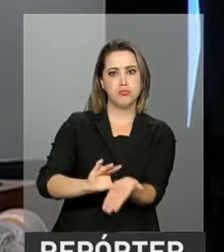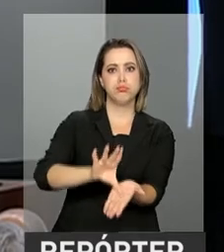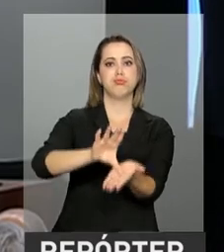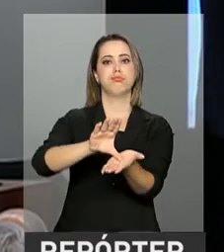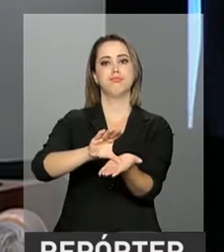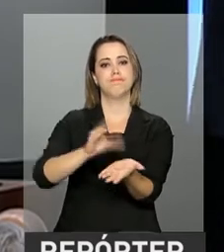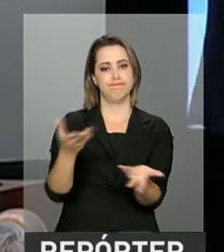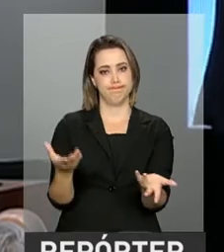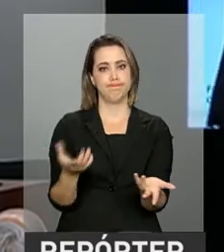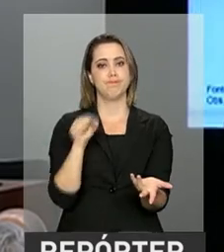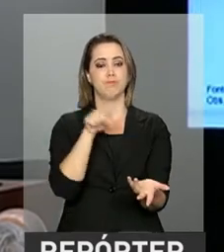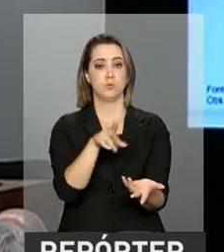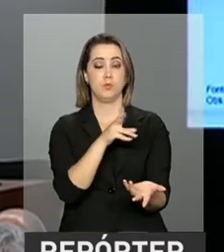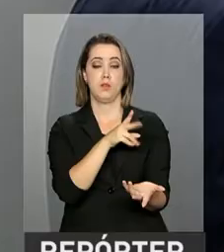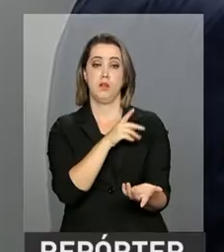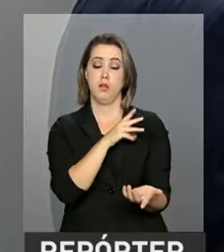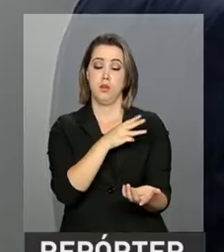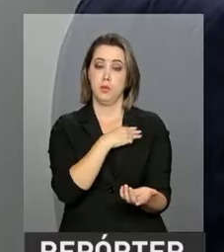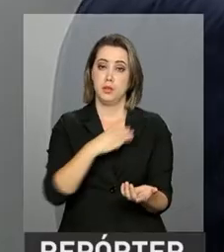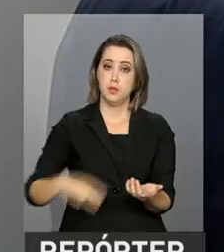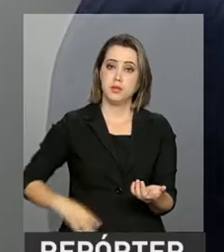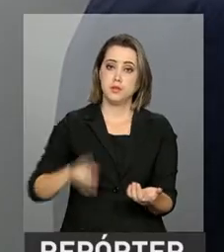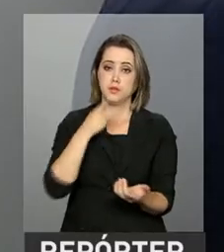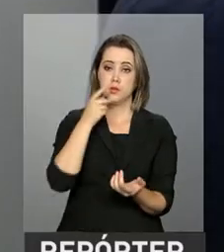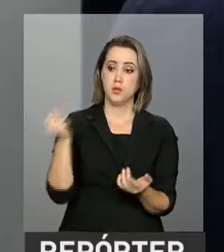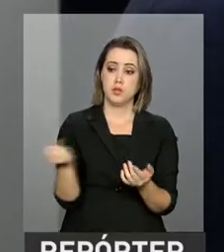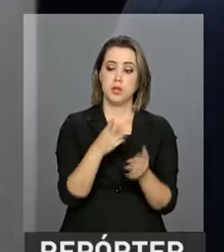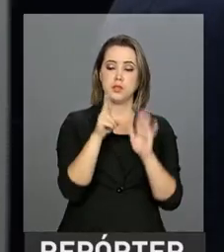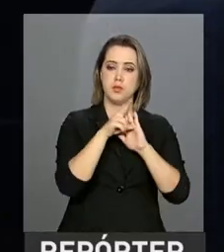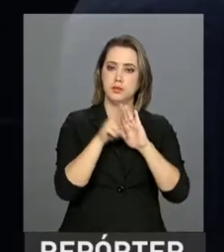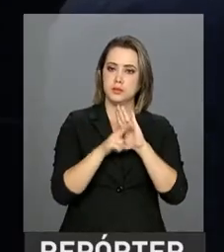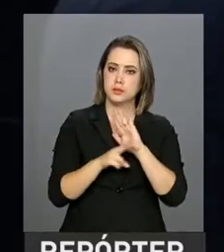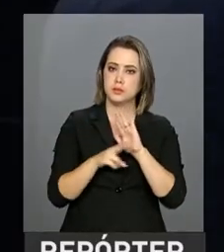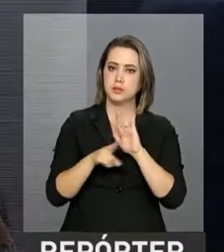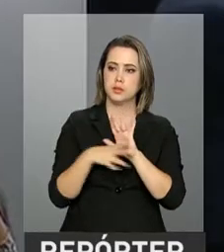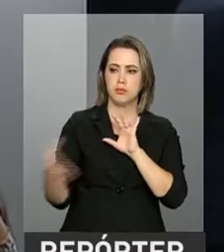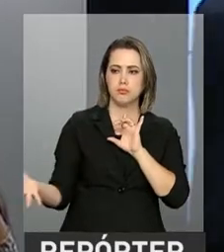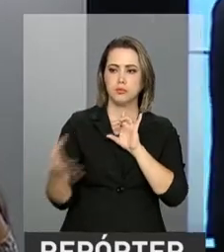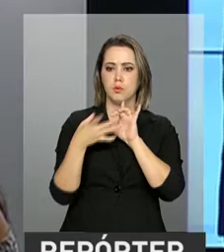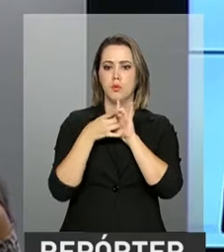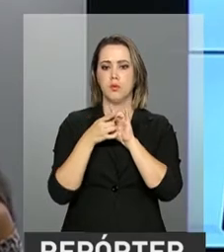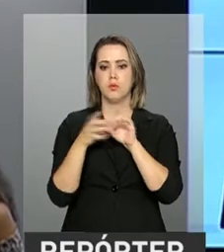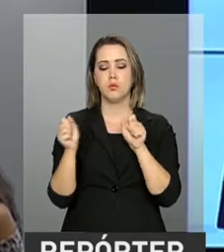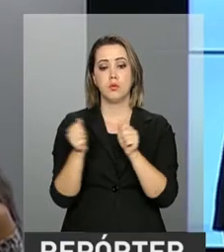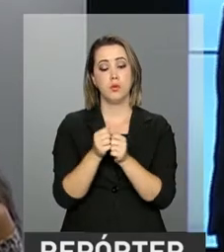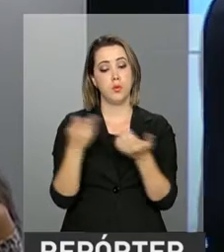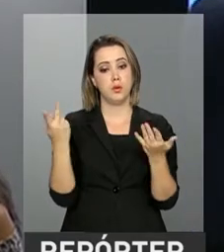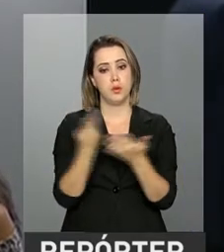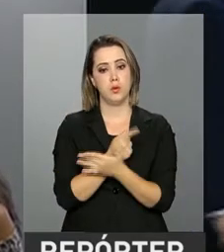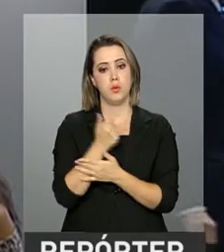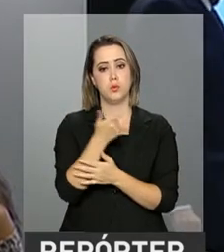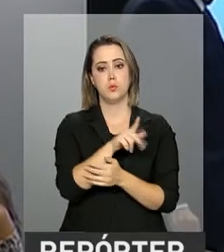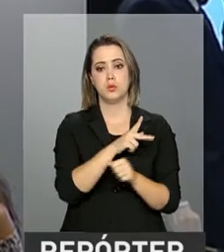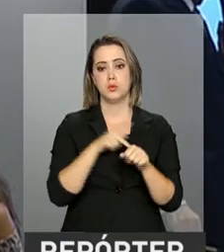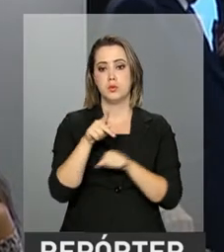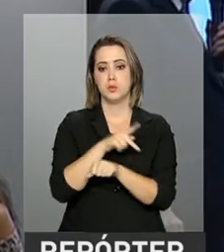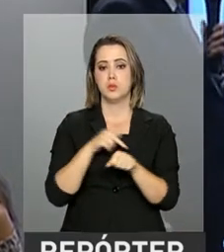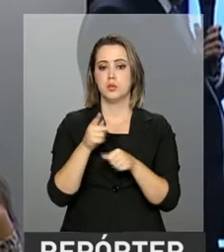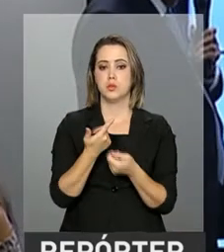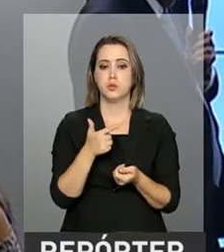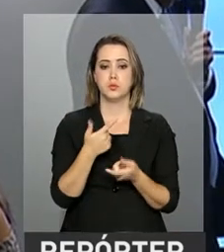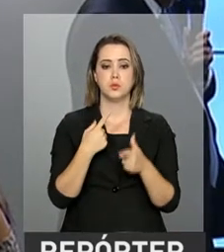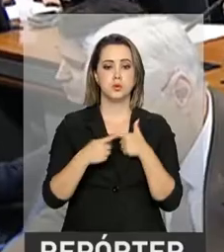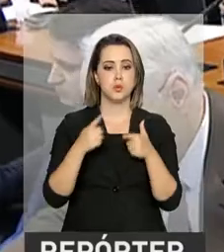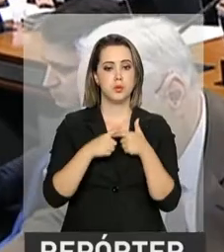União. Para o titular da Fazenda, a reforma vai aproximar o sistema brasileiro das práticas adotadas pelo mundo e não